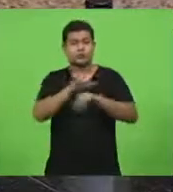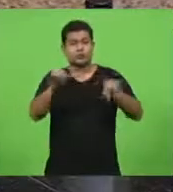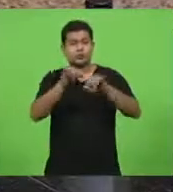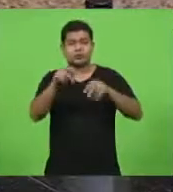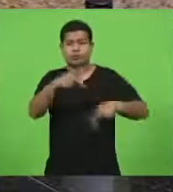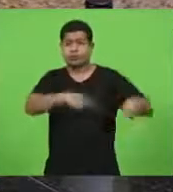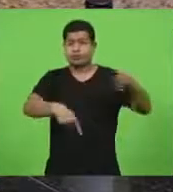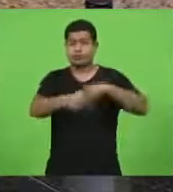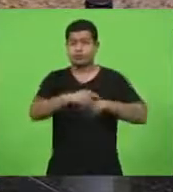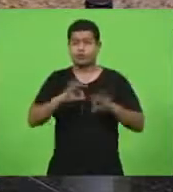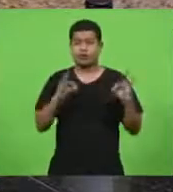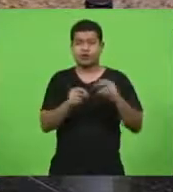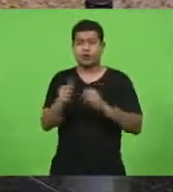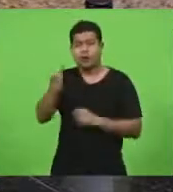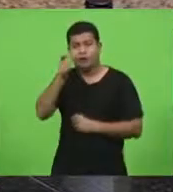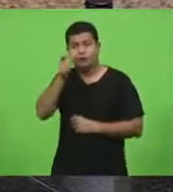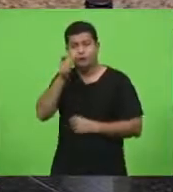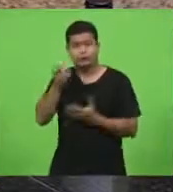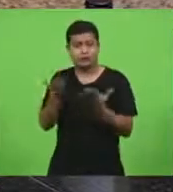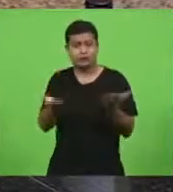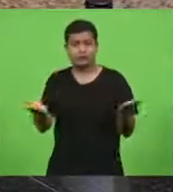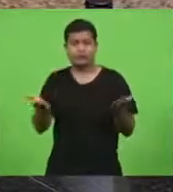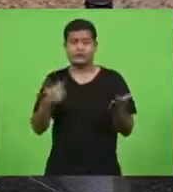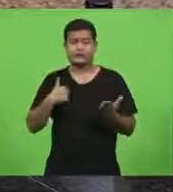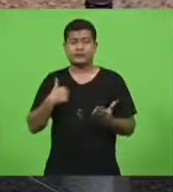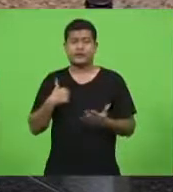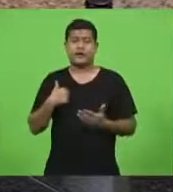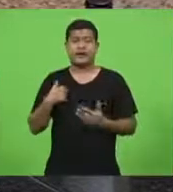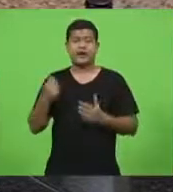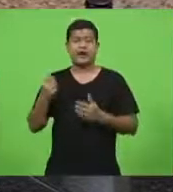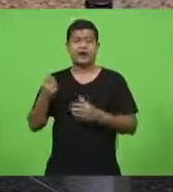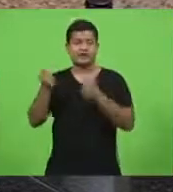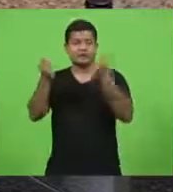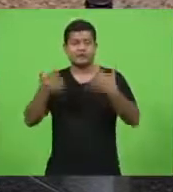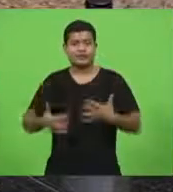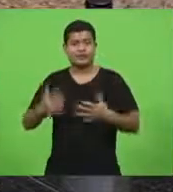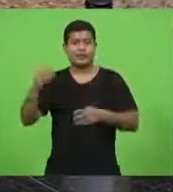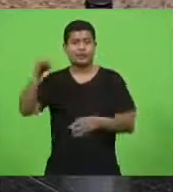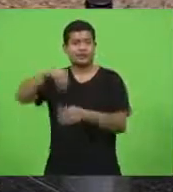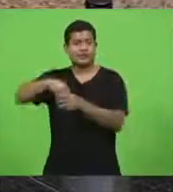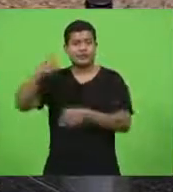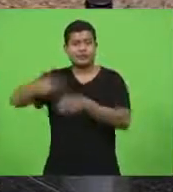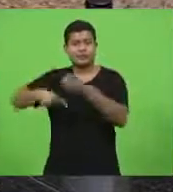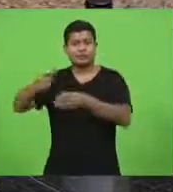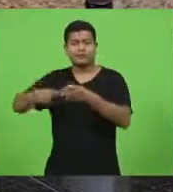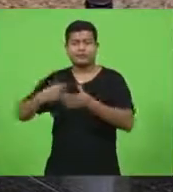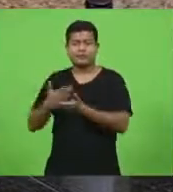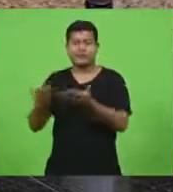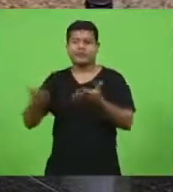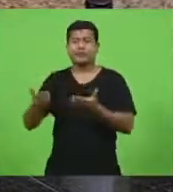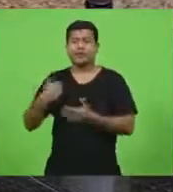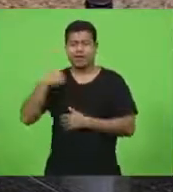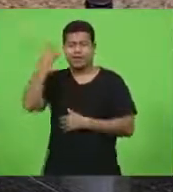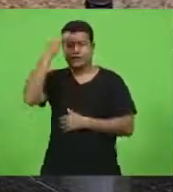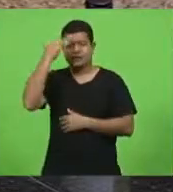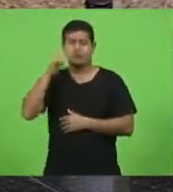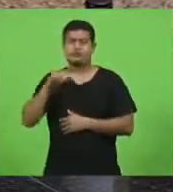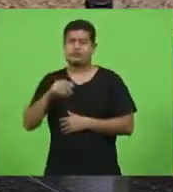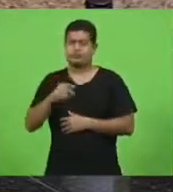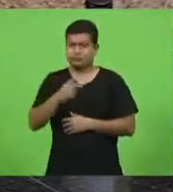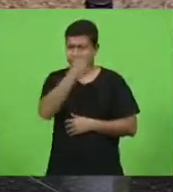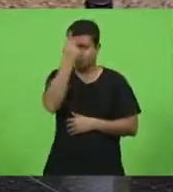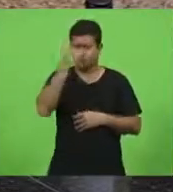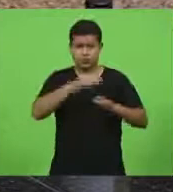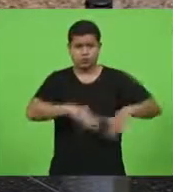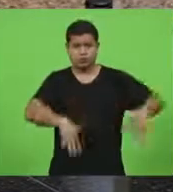transmitir. Explicar para o deputado lá dentro de uma sala de comissão não é o suficiente. As pessoas têm que assistir isso. Quando